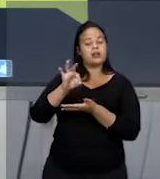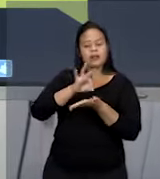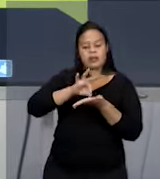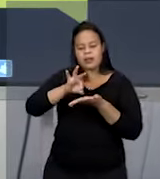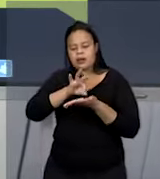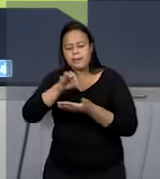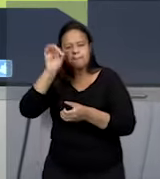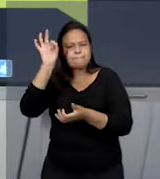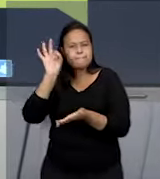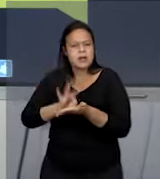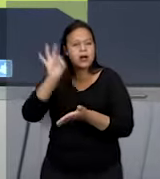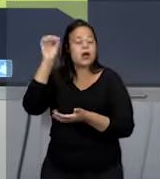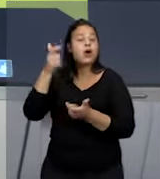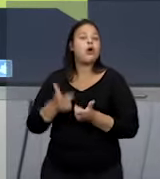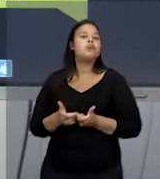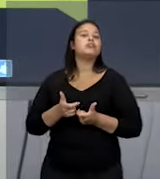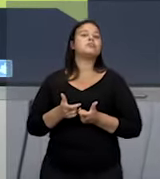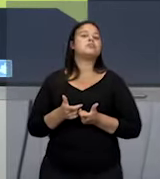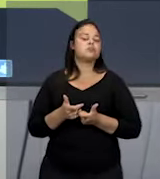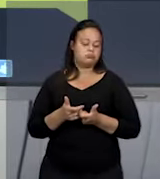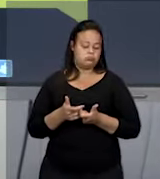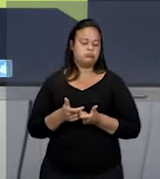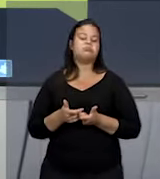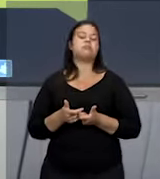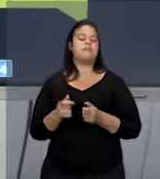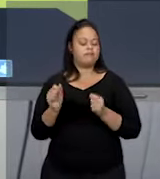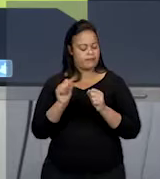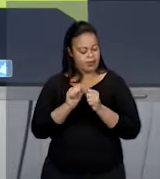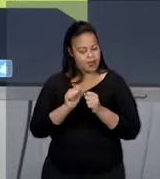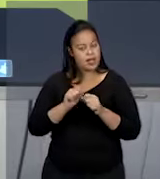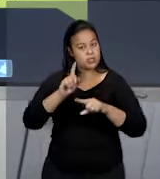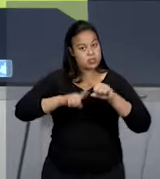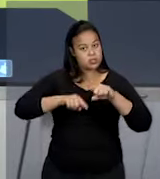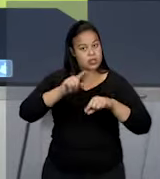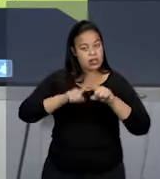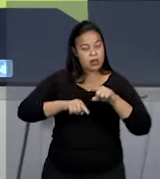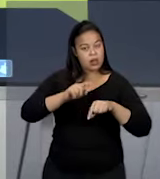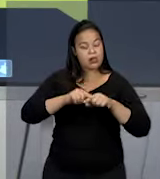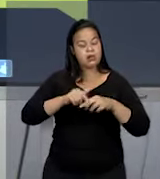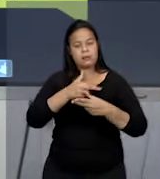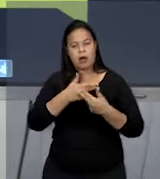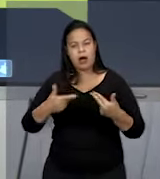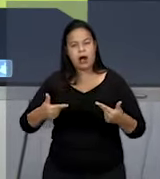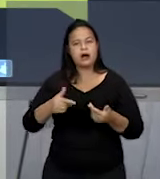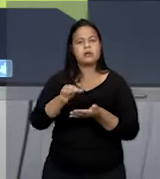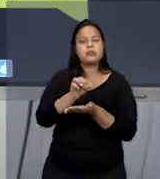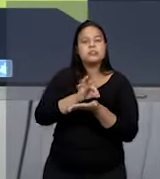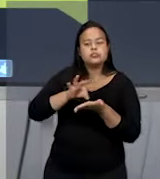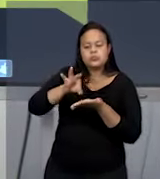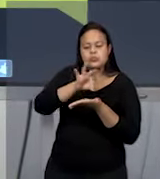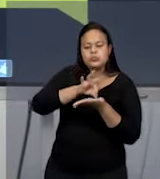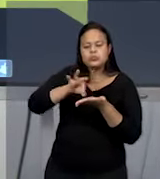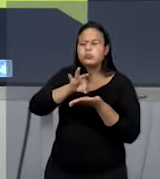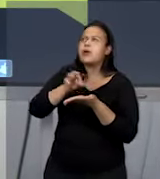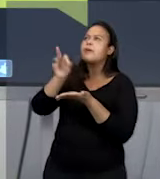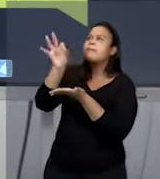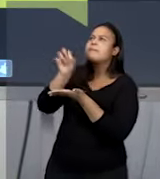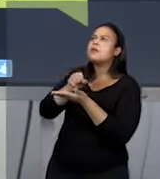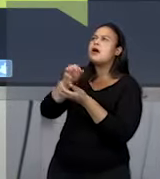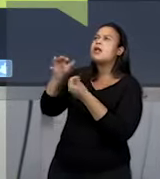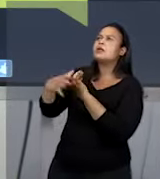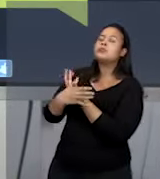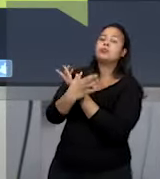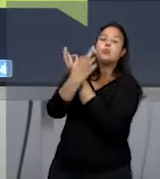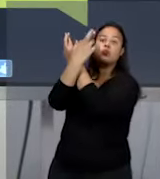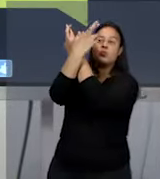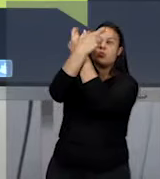bem exata de onde você está. Ele faz isso, o GPS faz isso, através do sinal que o satélite